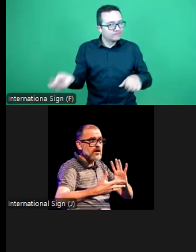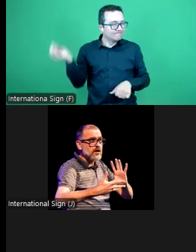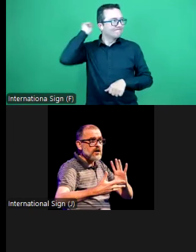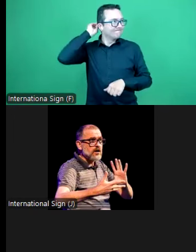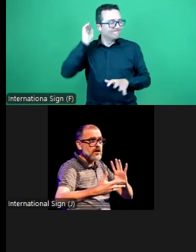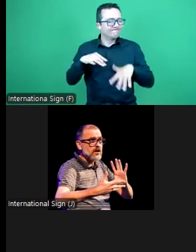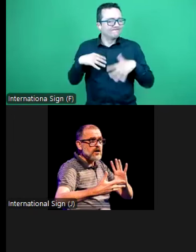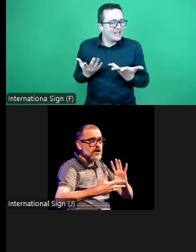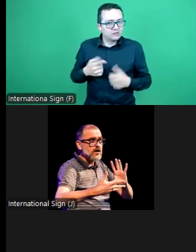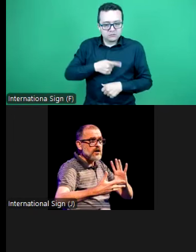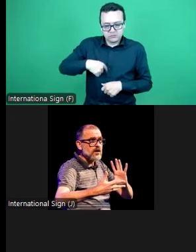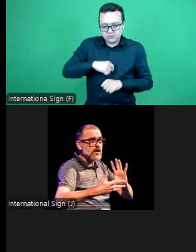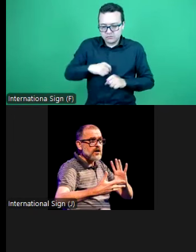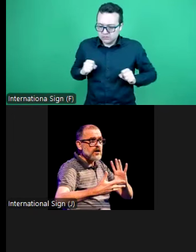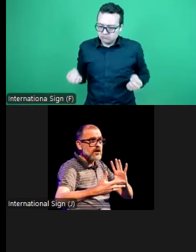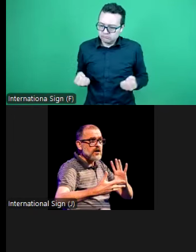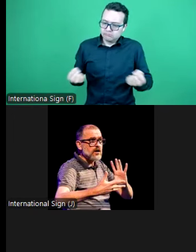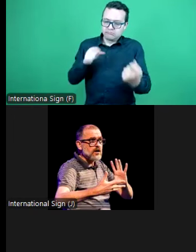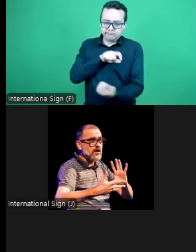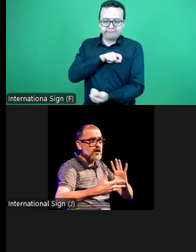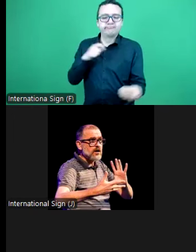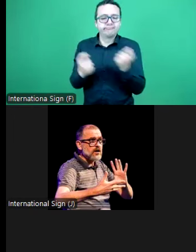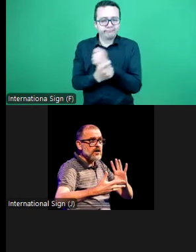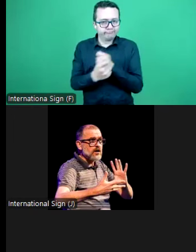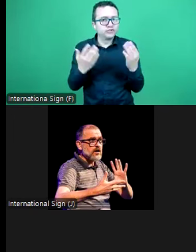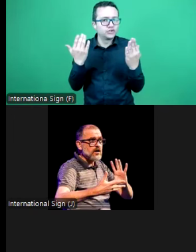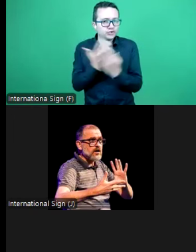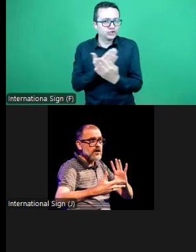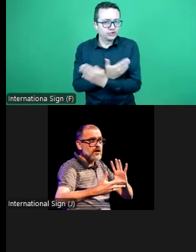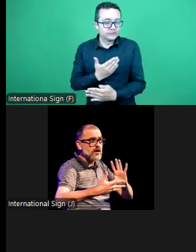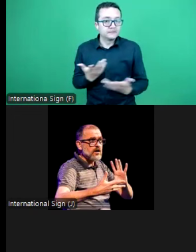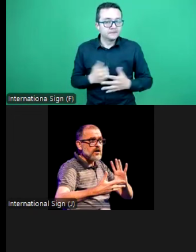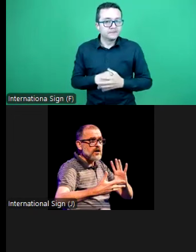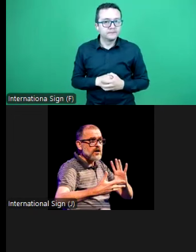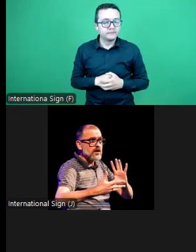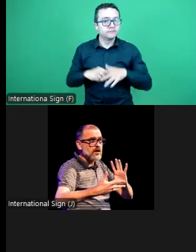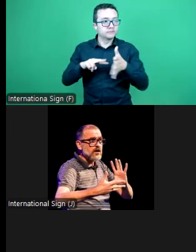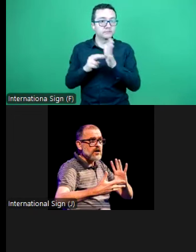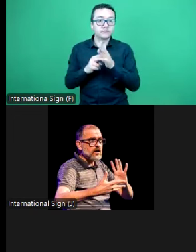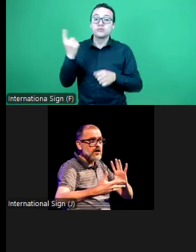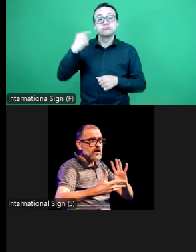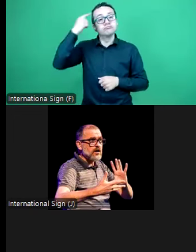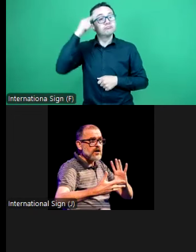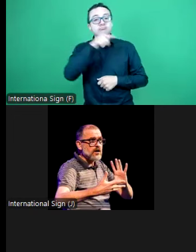Fazer a mudança implica desafios sistêmicos profundos.